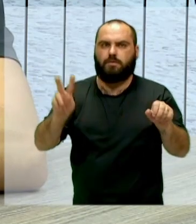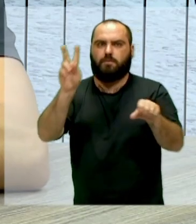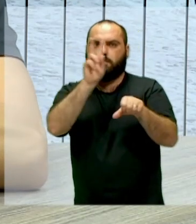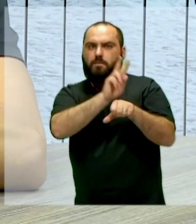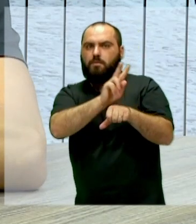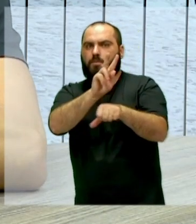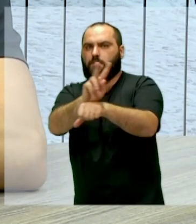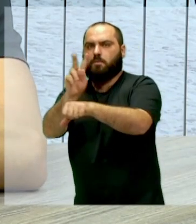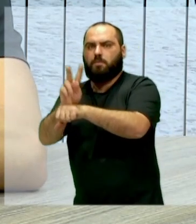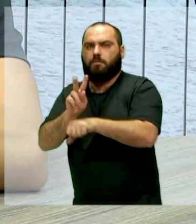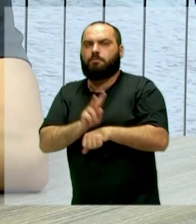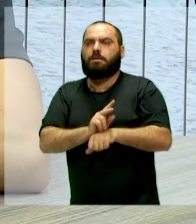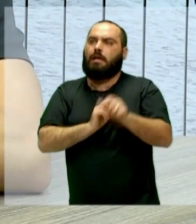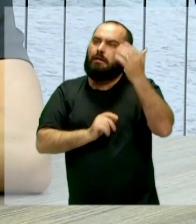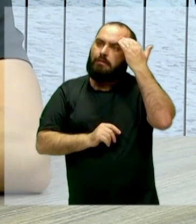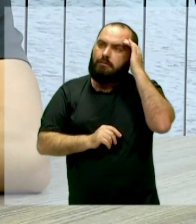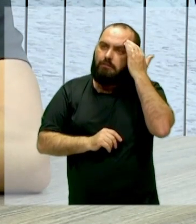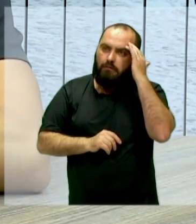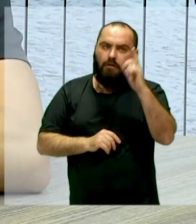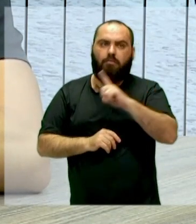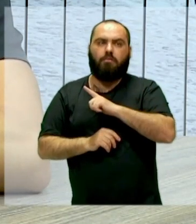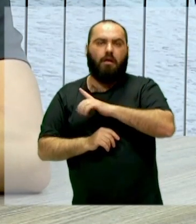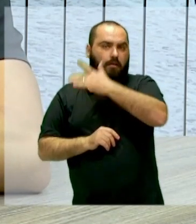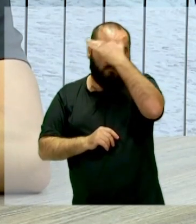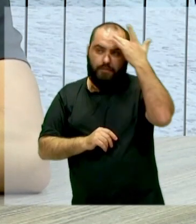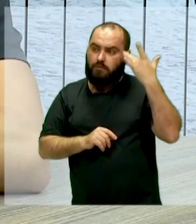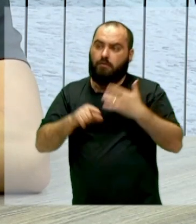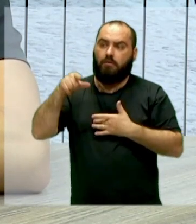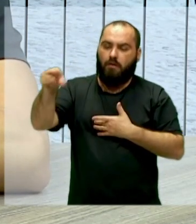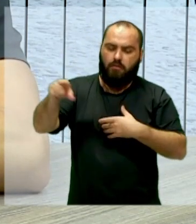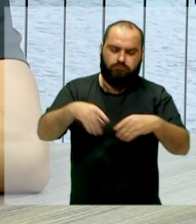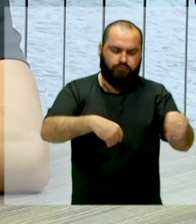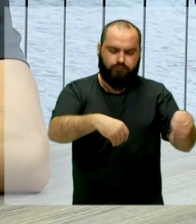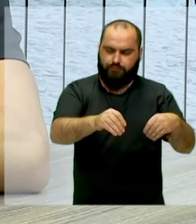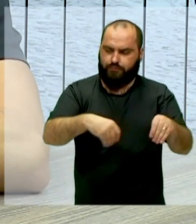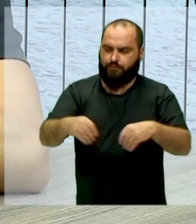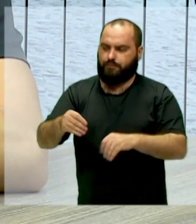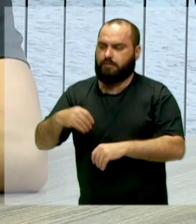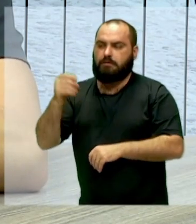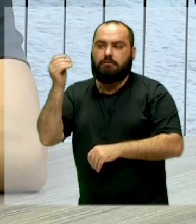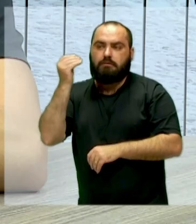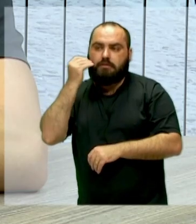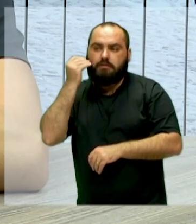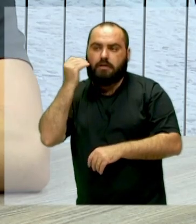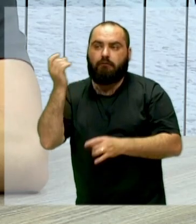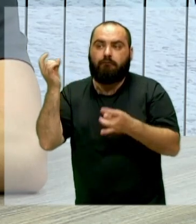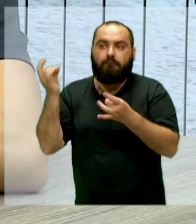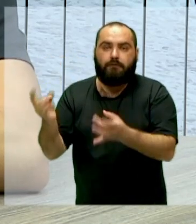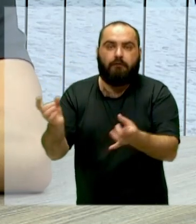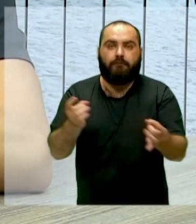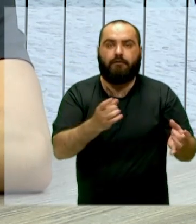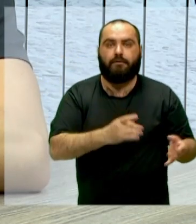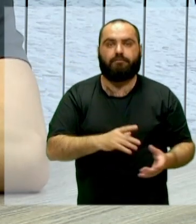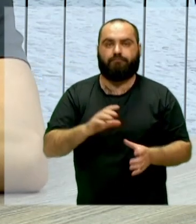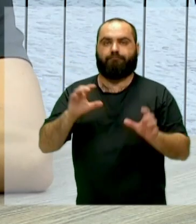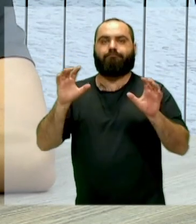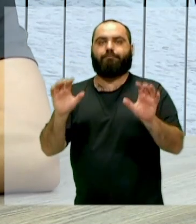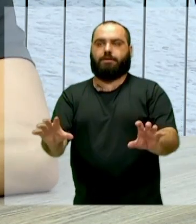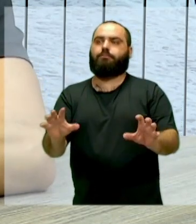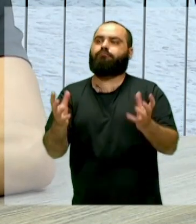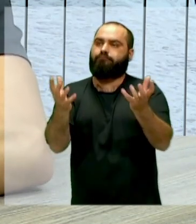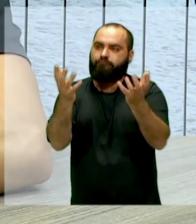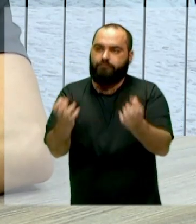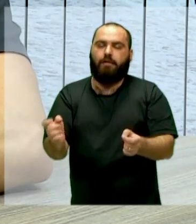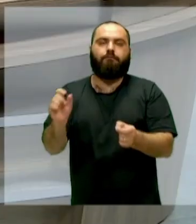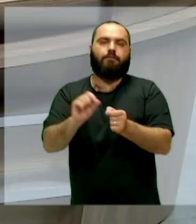separação de entender que tem uma pessoa lá na esteira que vai mexer no meu resíduo para conseguir vendê-lo depois isso tudo a gente quer trazer dentro